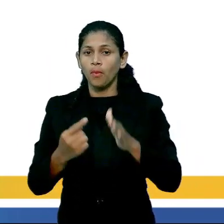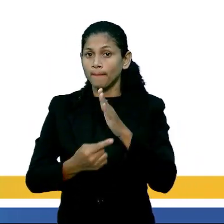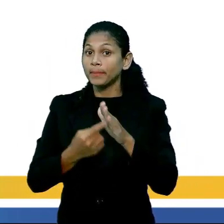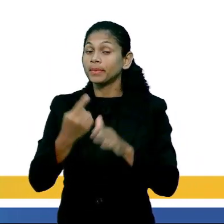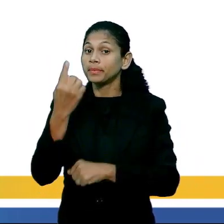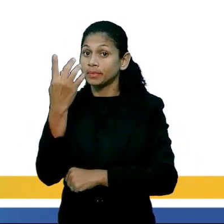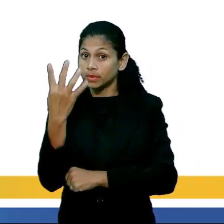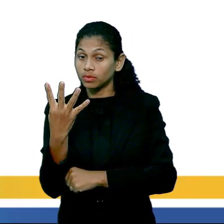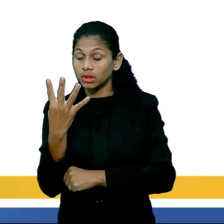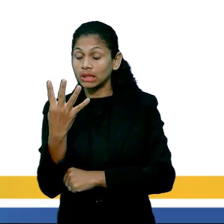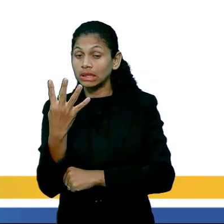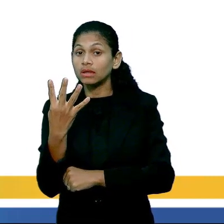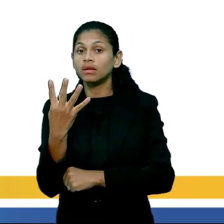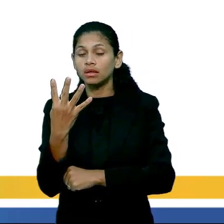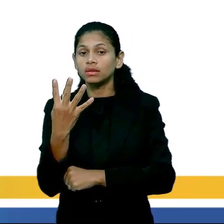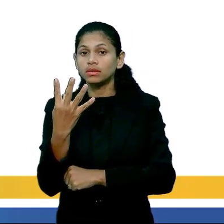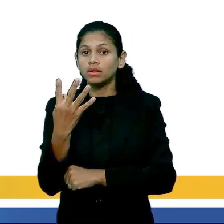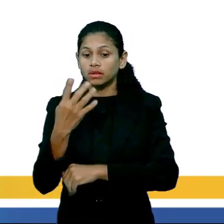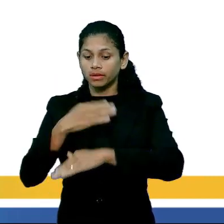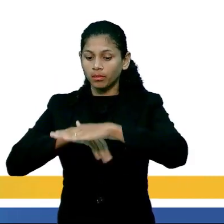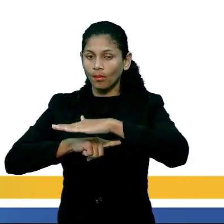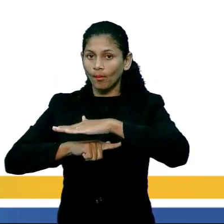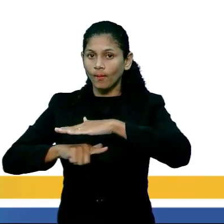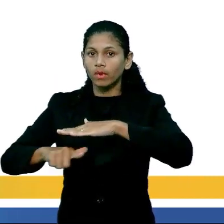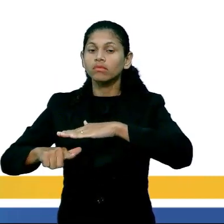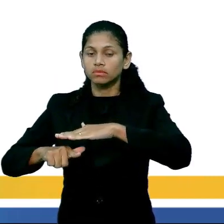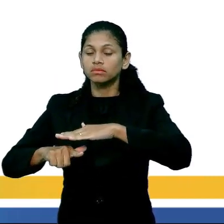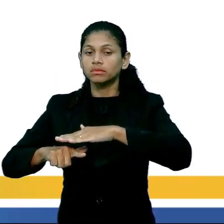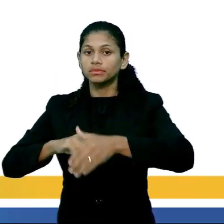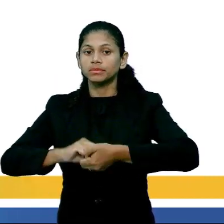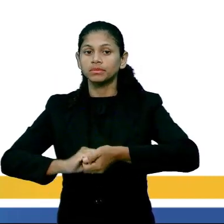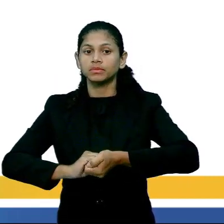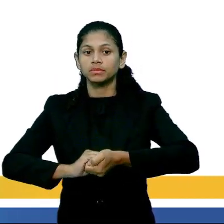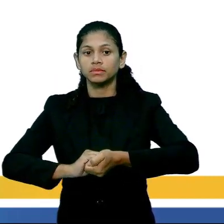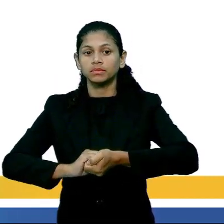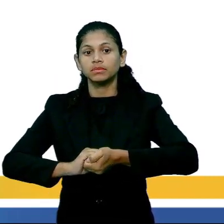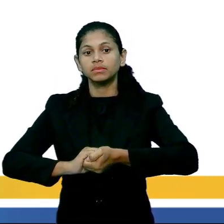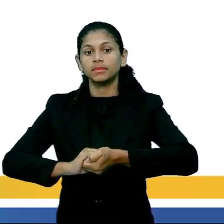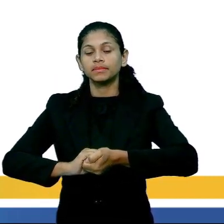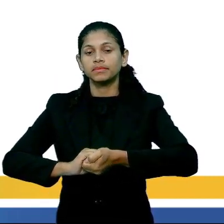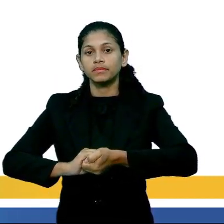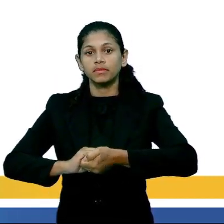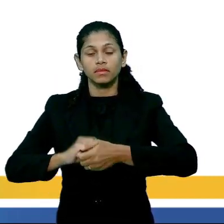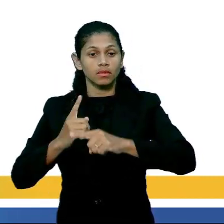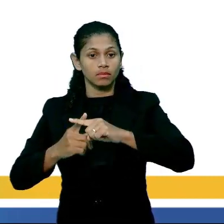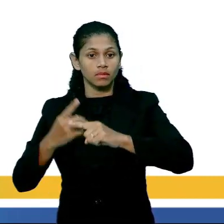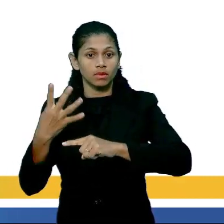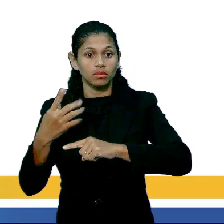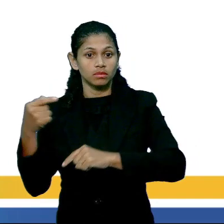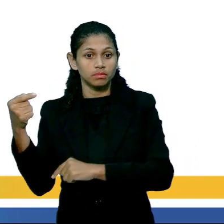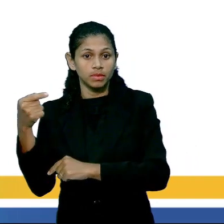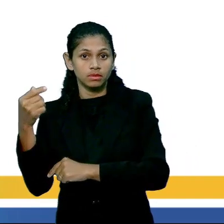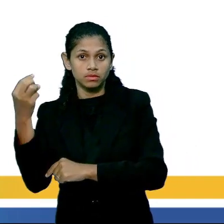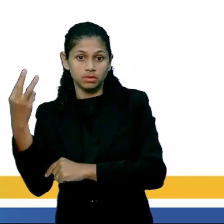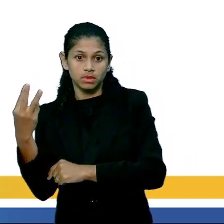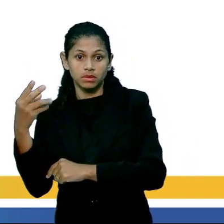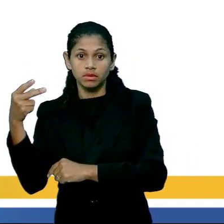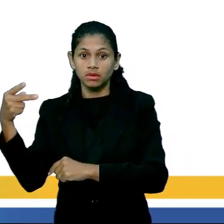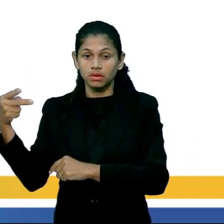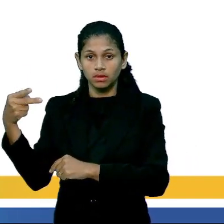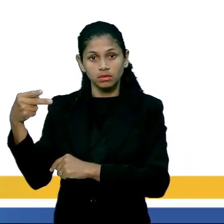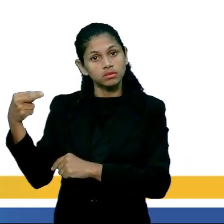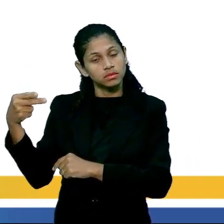lembra aquela do térreo então quatro mais quatro menos três então quatro mais quatro oito menos três